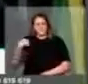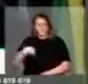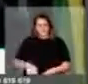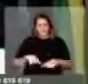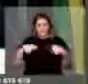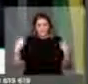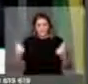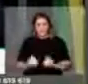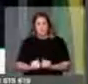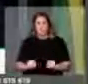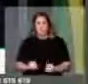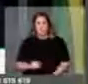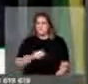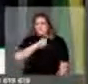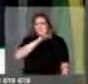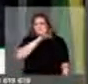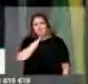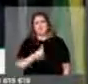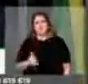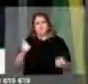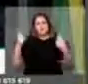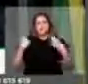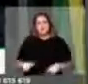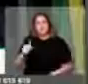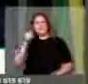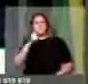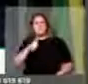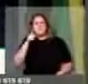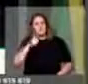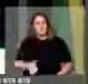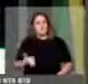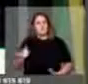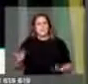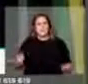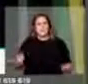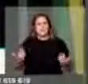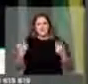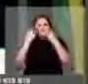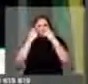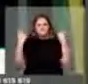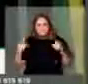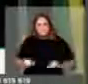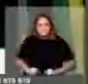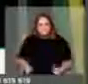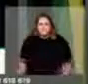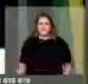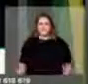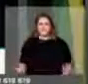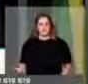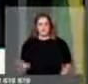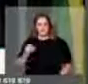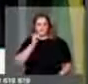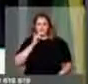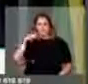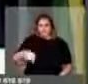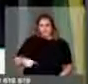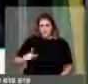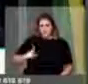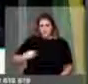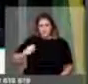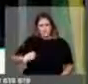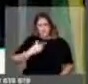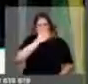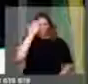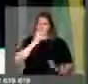atacar ea violência inter aqui como será o jovem negócios da pancada amigo não é com política de direitos humanos não é dessa